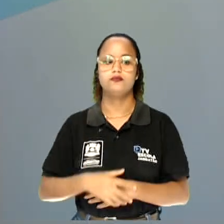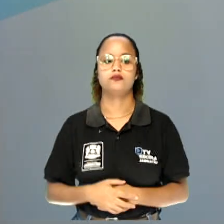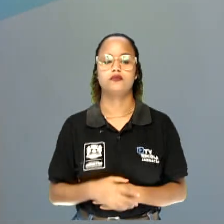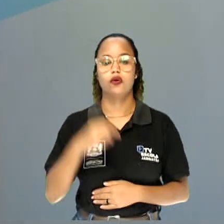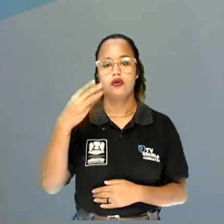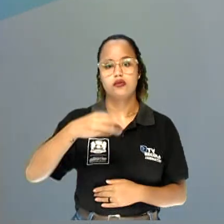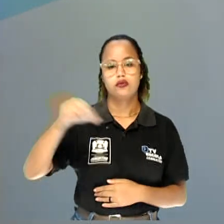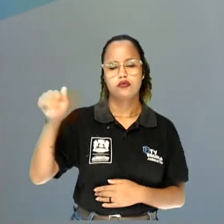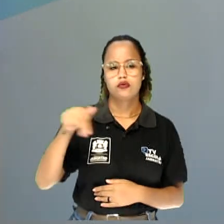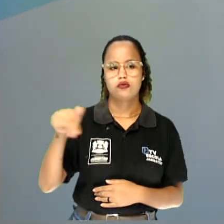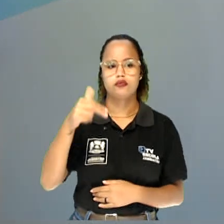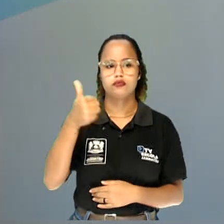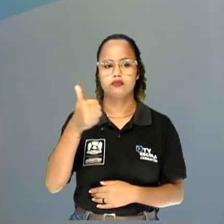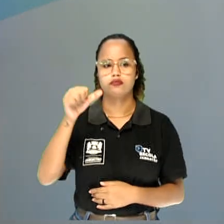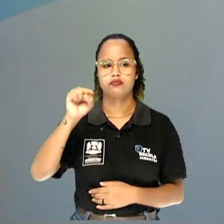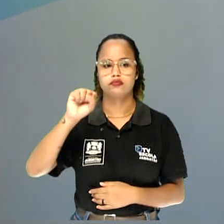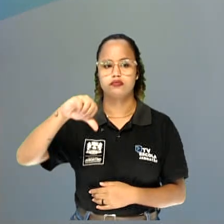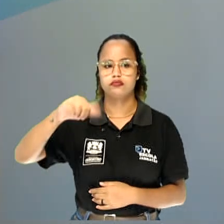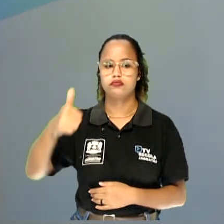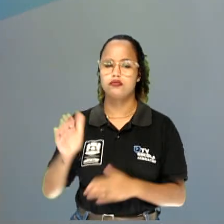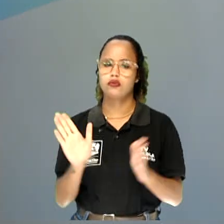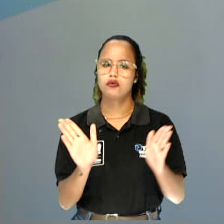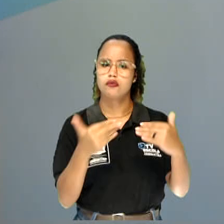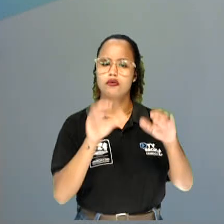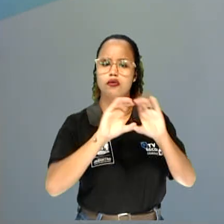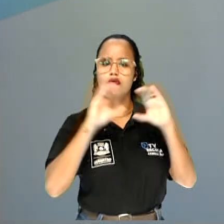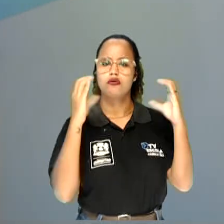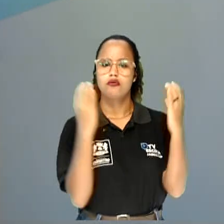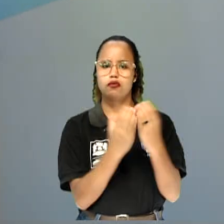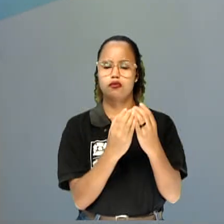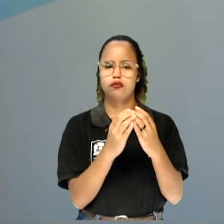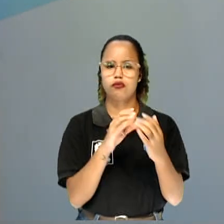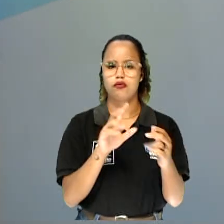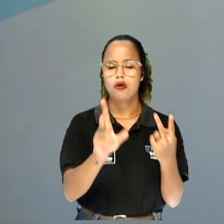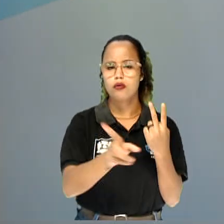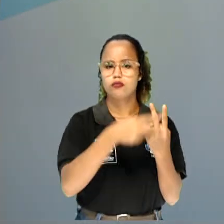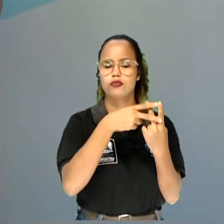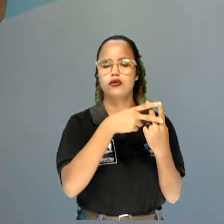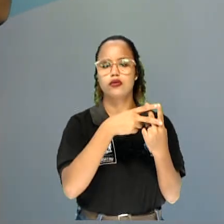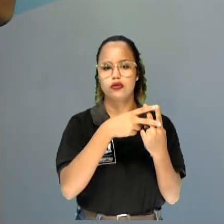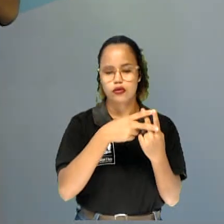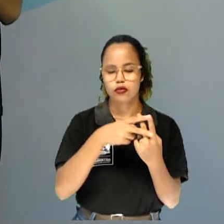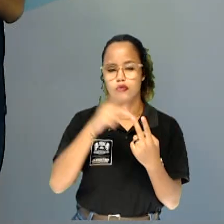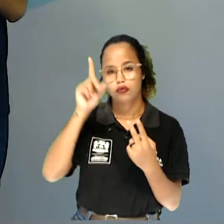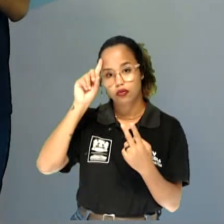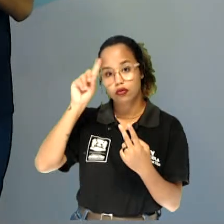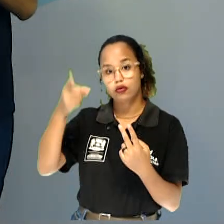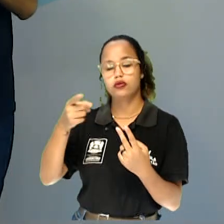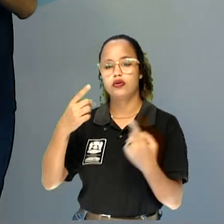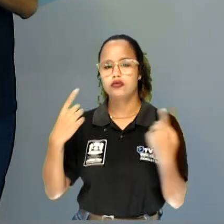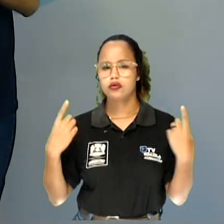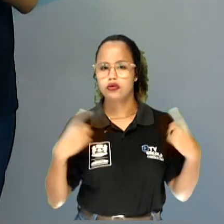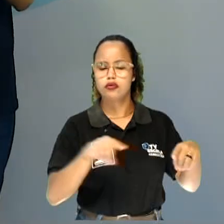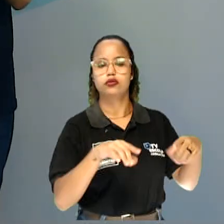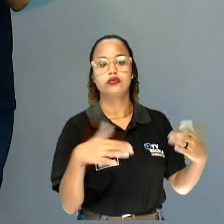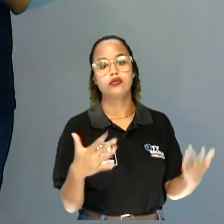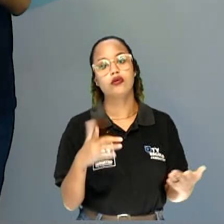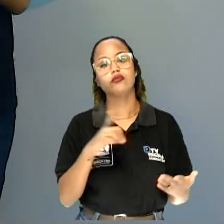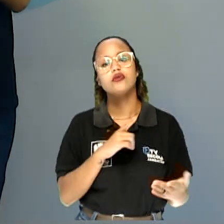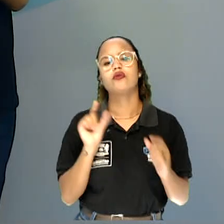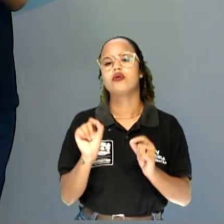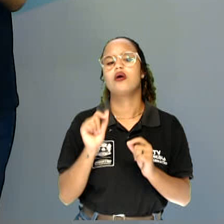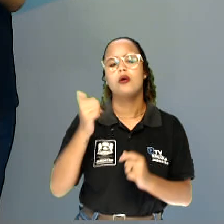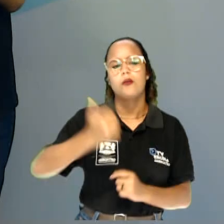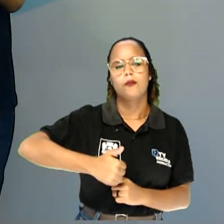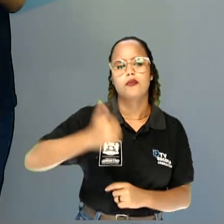de 1891, fechou o Congresso, prendeu os líderes da oposição. E isso vai deflagrar a chamada